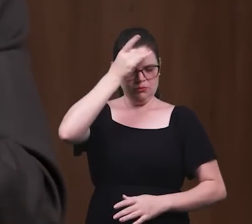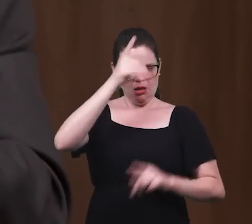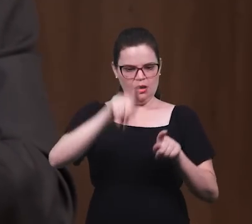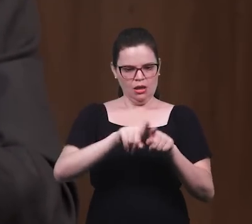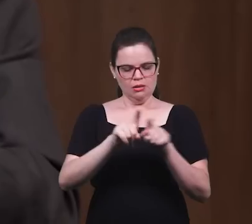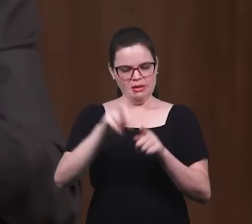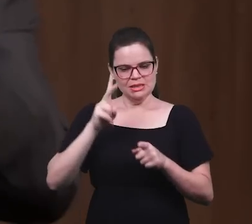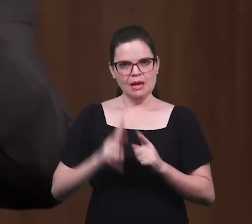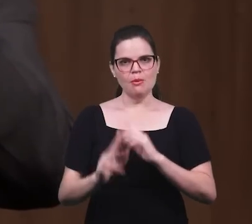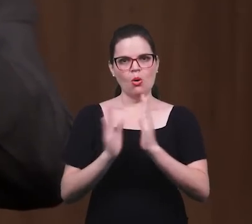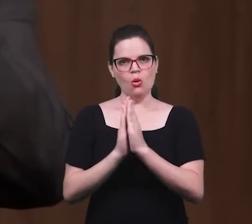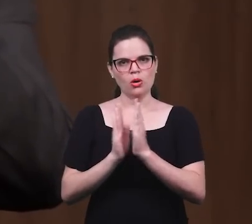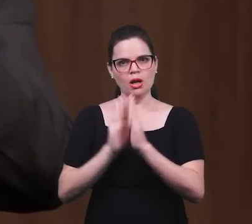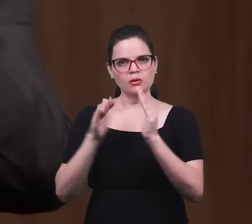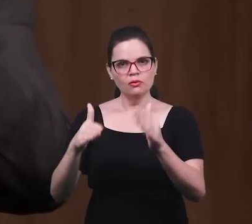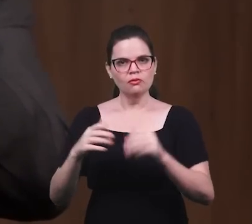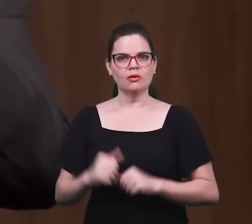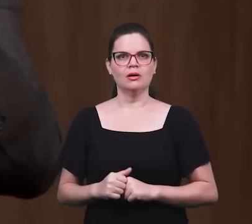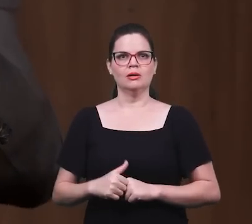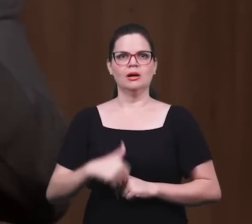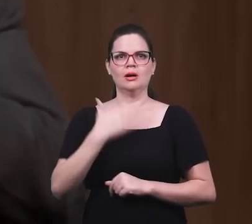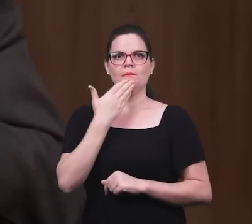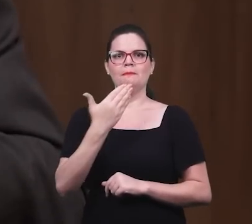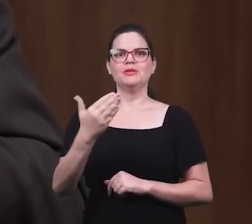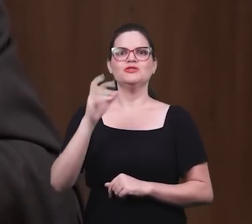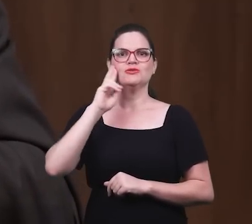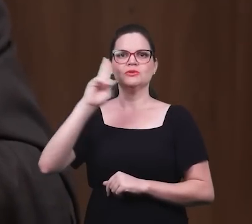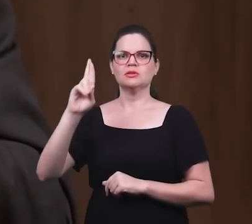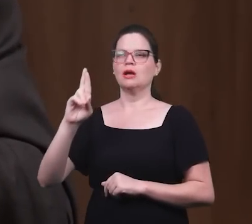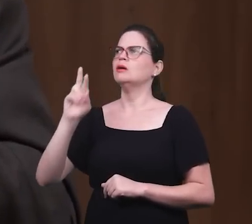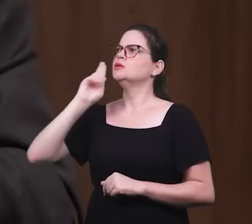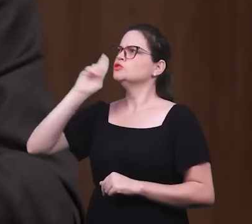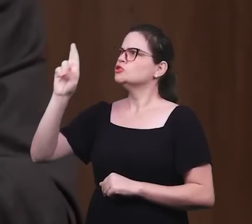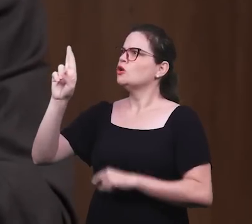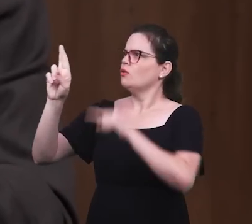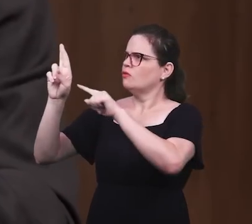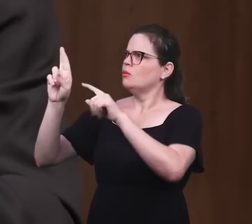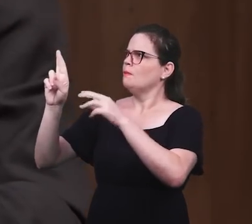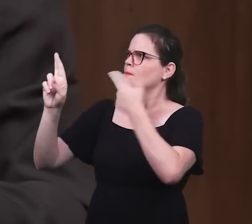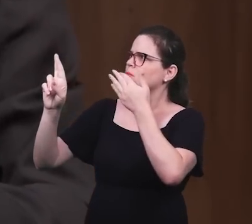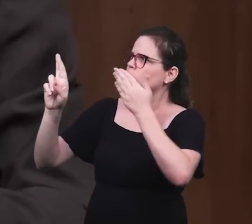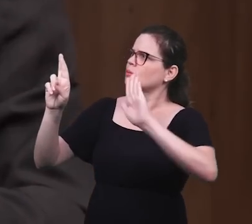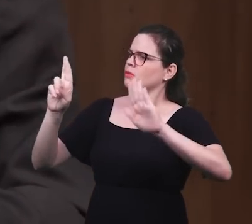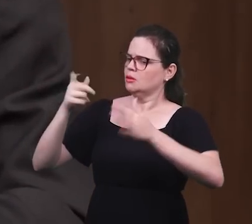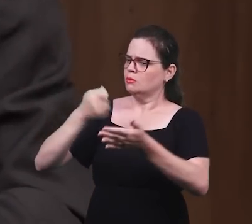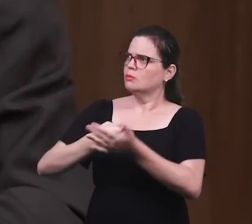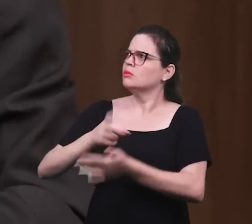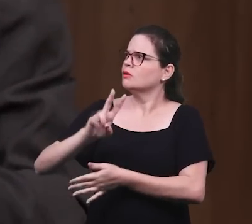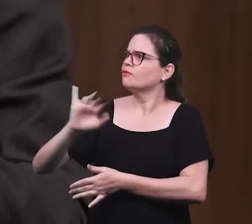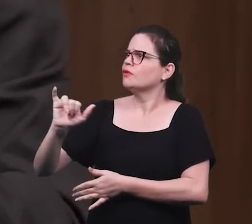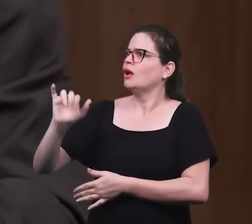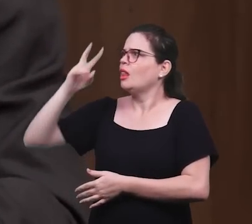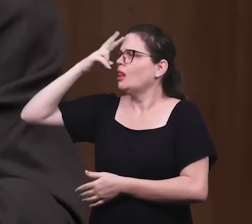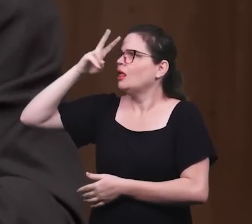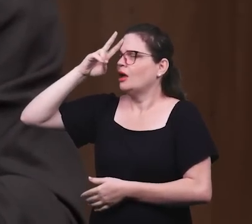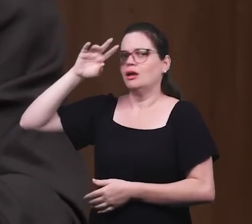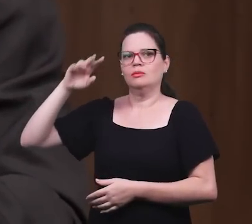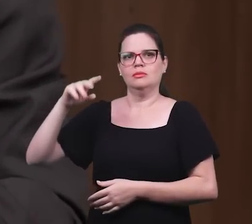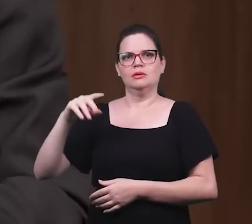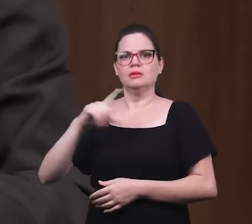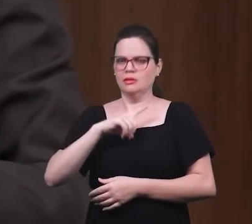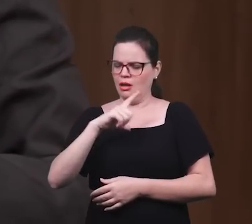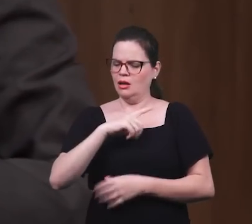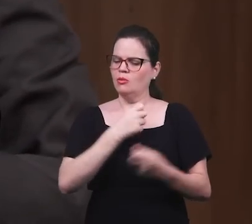orações. Você está pedindo ao Senhor uma coisa que Ele disse que ia fazer. Lógico, entender que não pode ser um tom de cobrança.